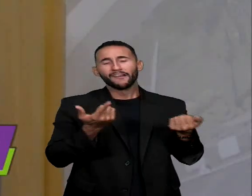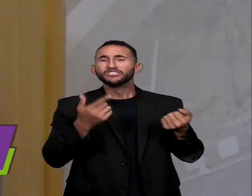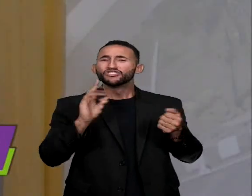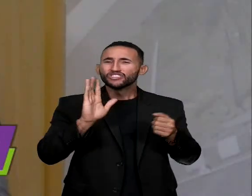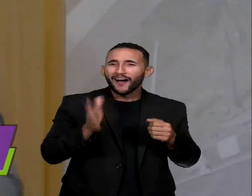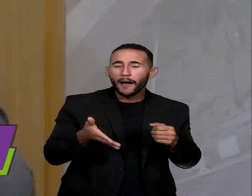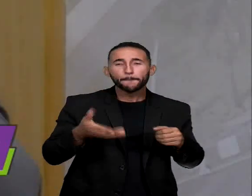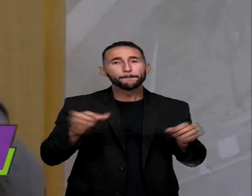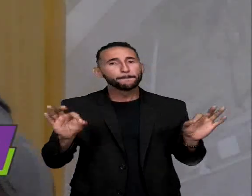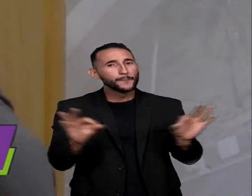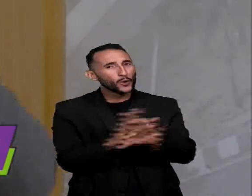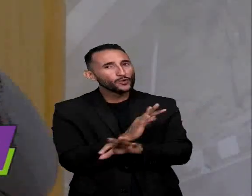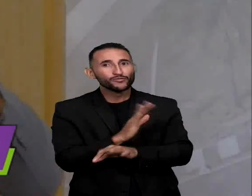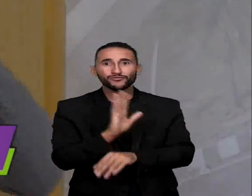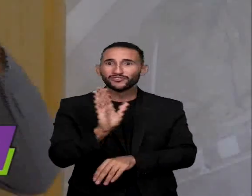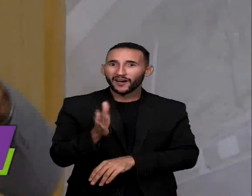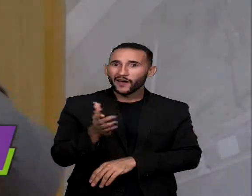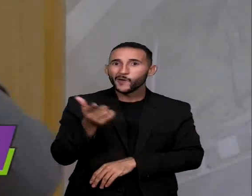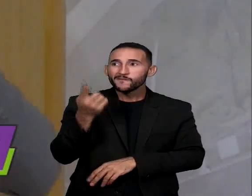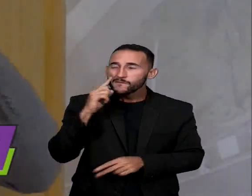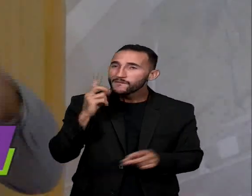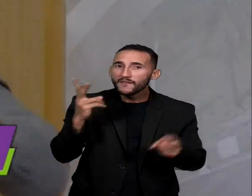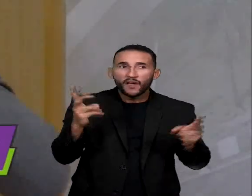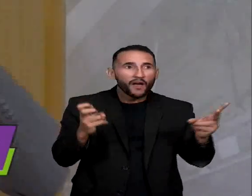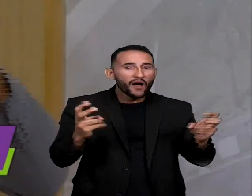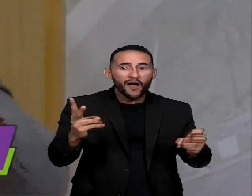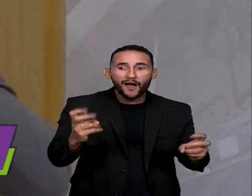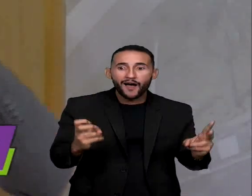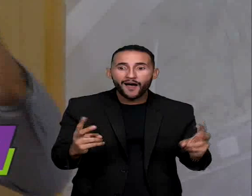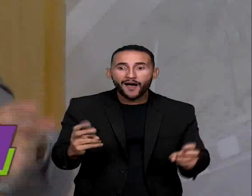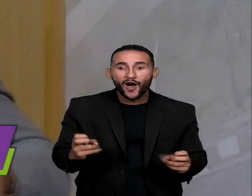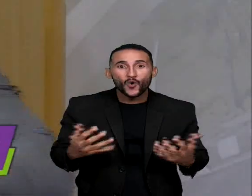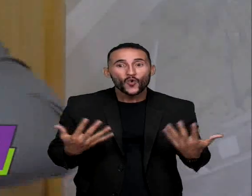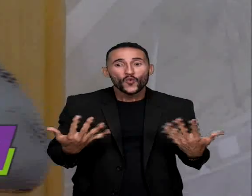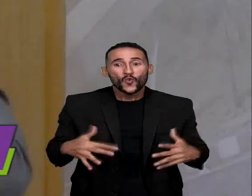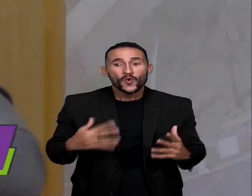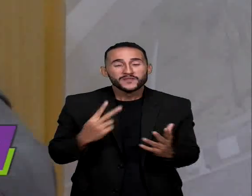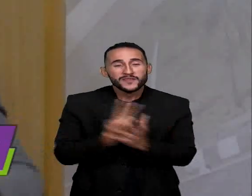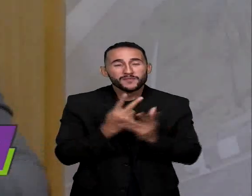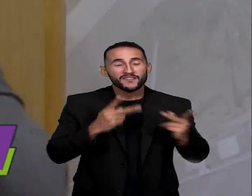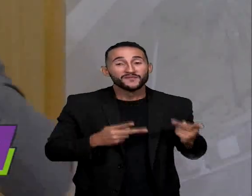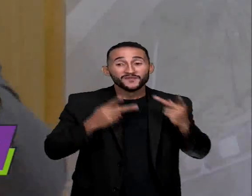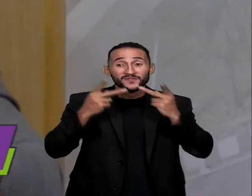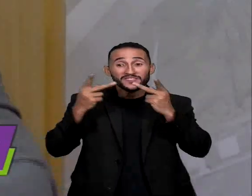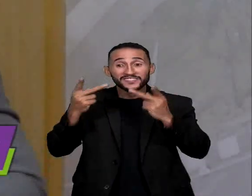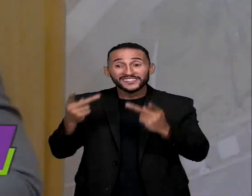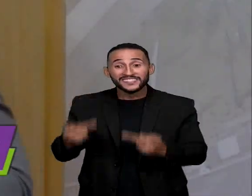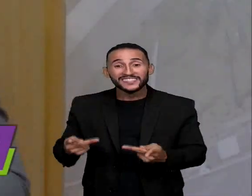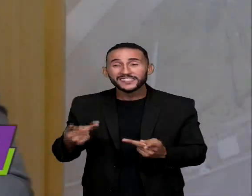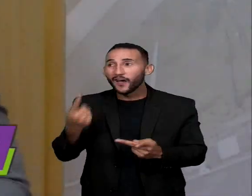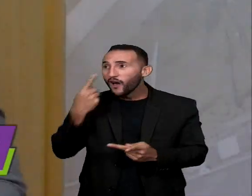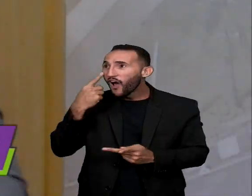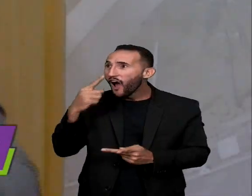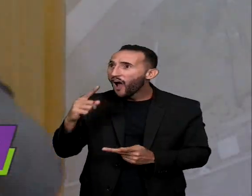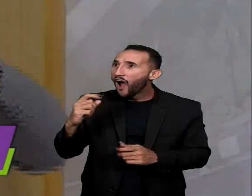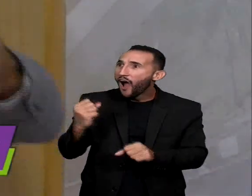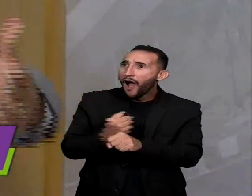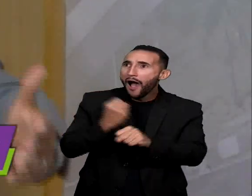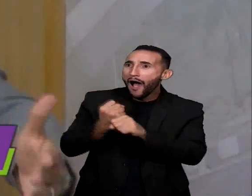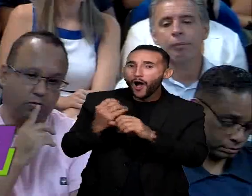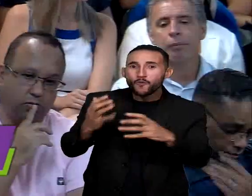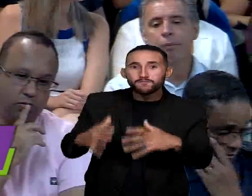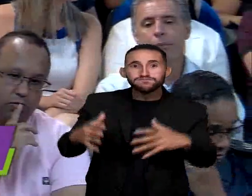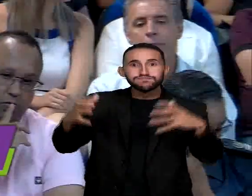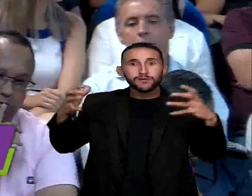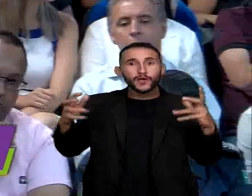tempo e a gente vê os frutos dela eh cada visita que a gente faz ela tá mais bonita melhor maior né assim como a